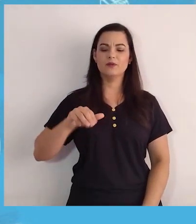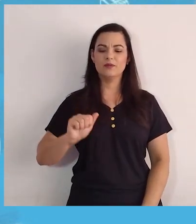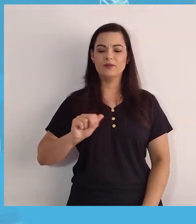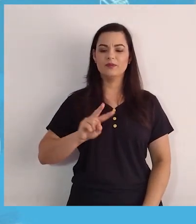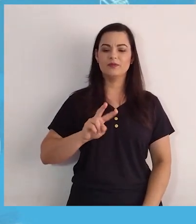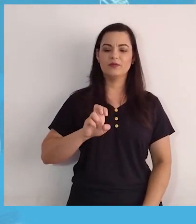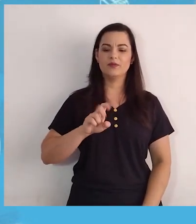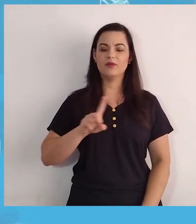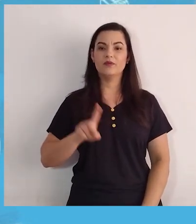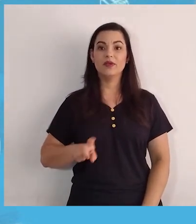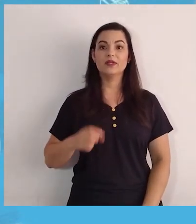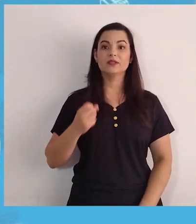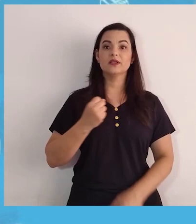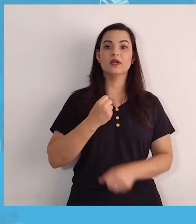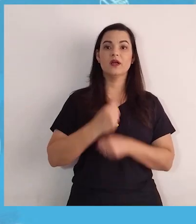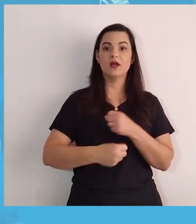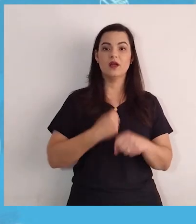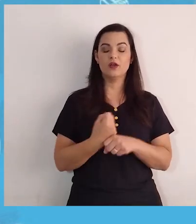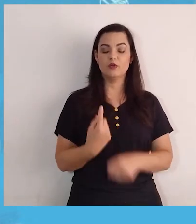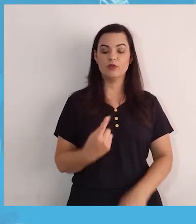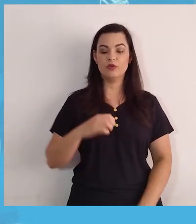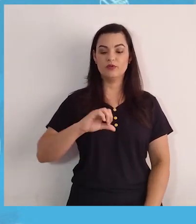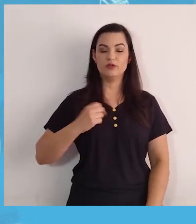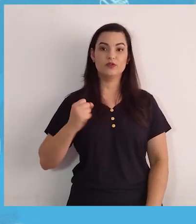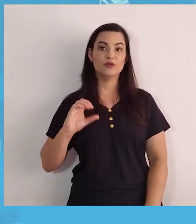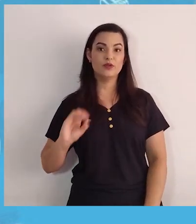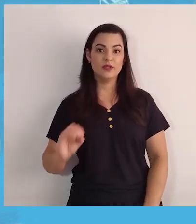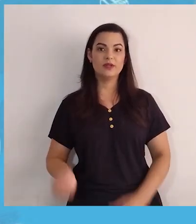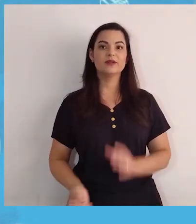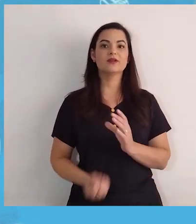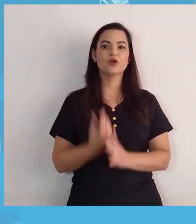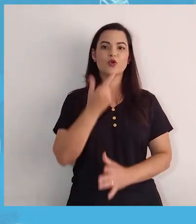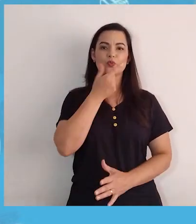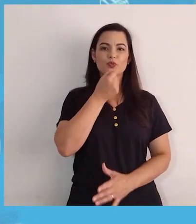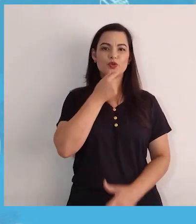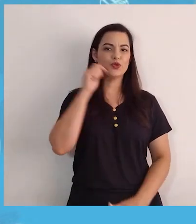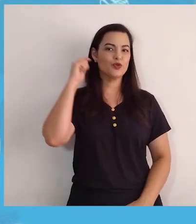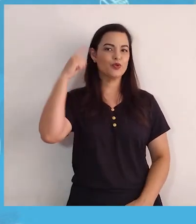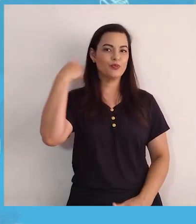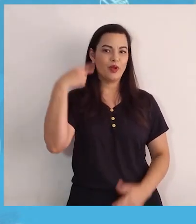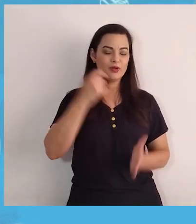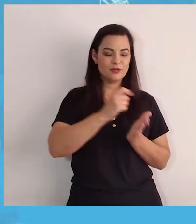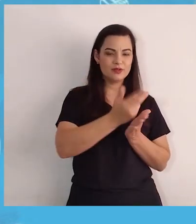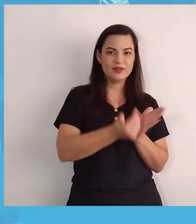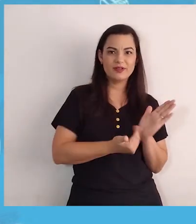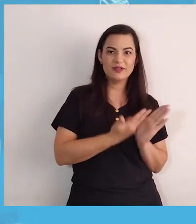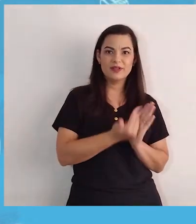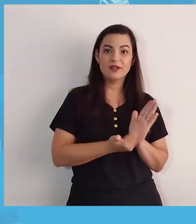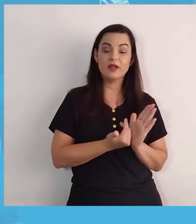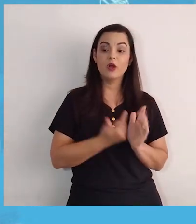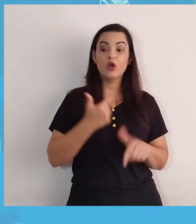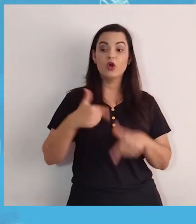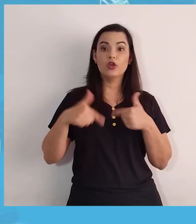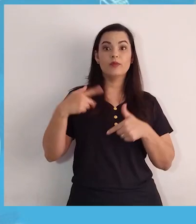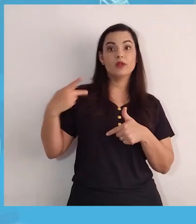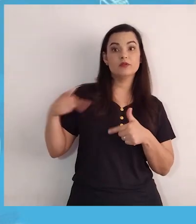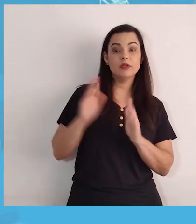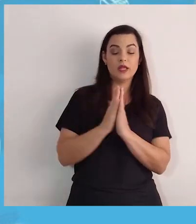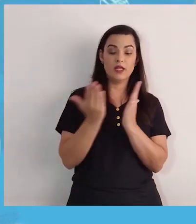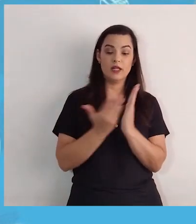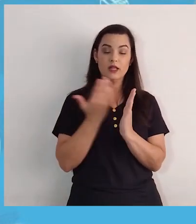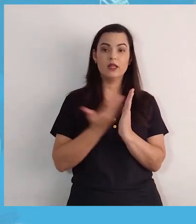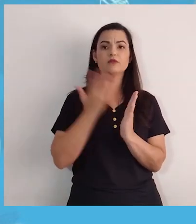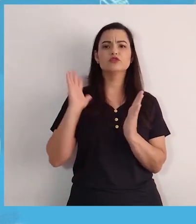1980, ele criou o Menino Maluquinho. As obras de Ziraldo já foram traduzidas